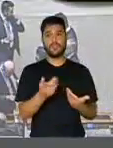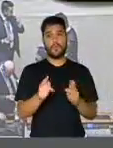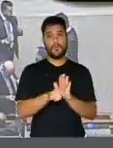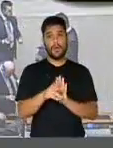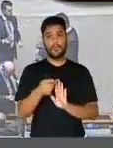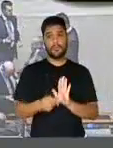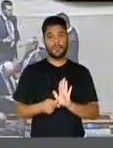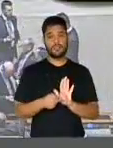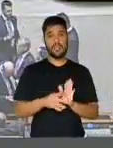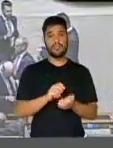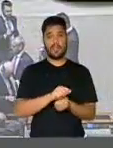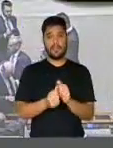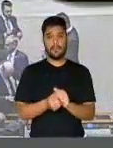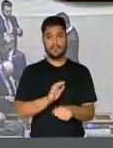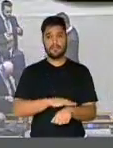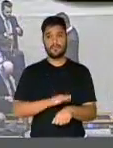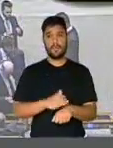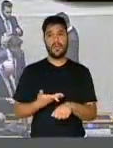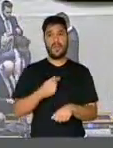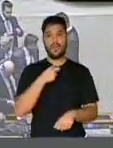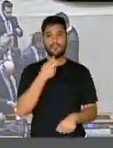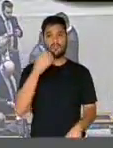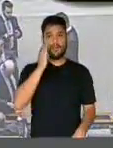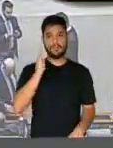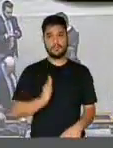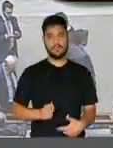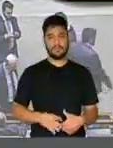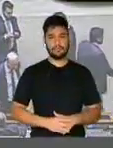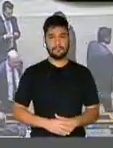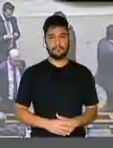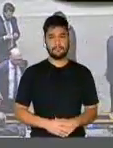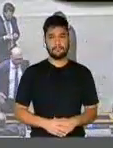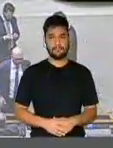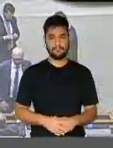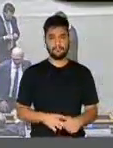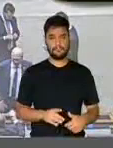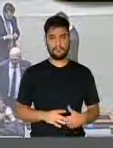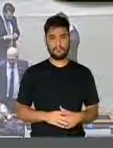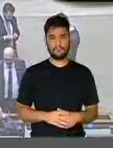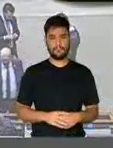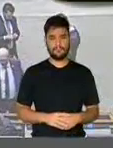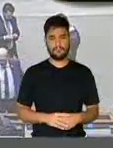Ação da Voz do Brasil. Senhoras e senhores deputados,